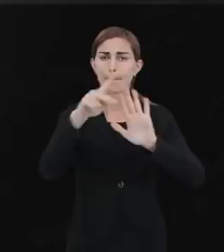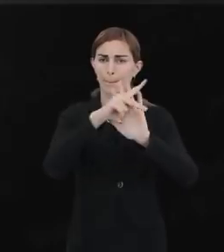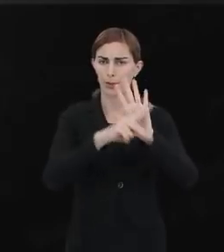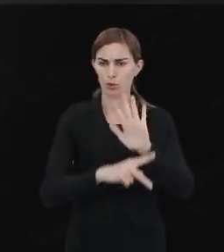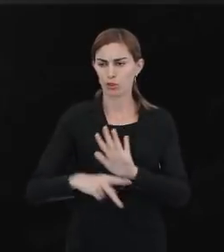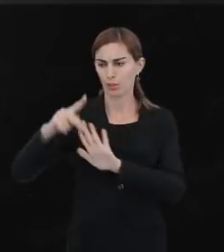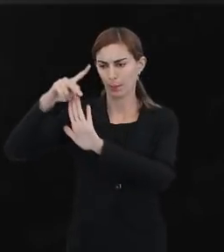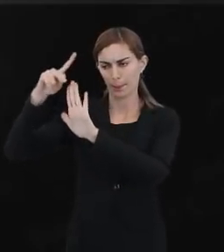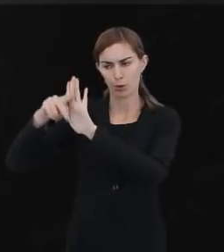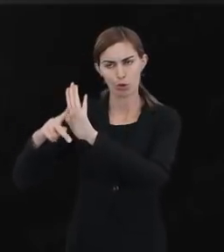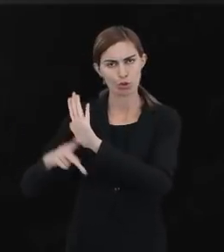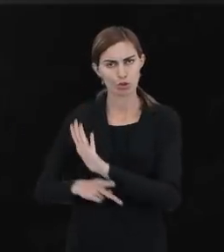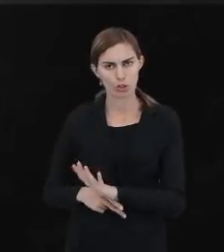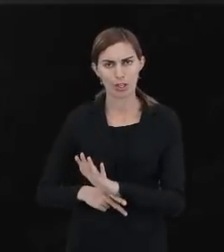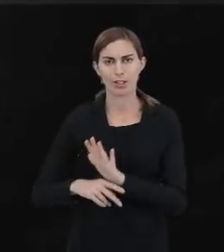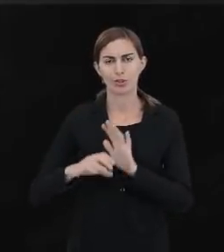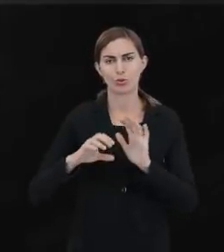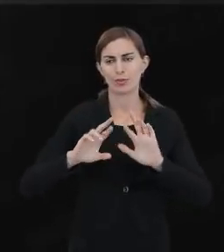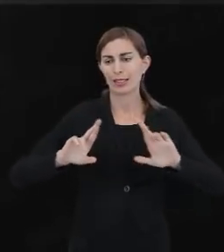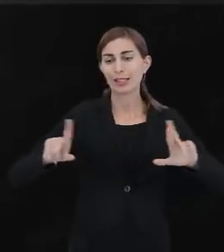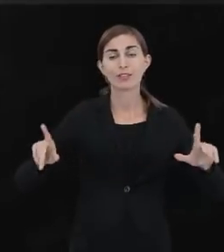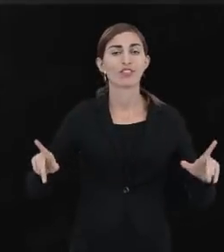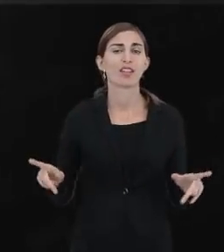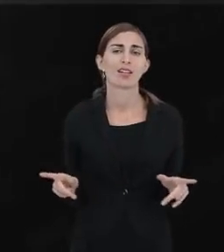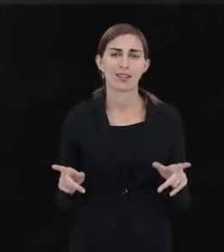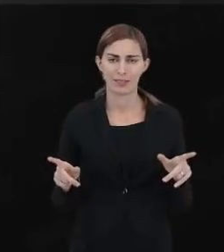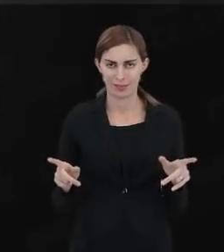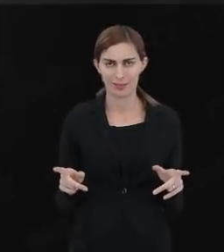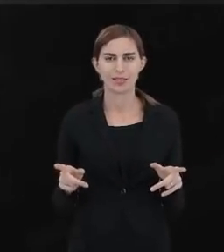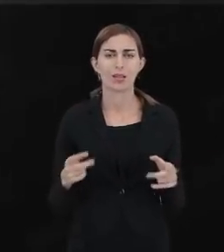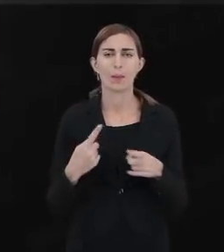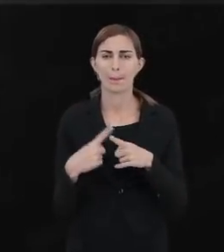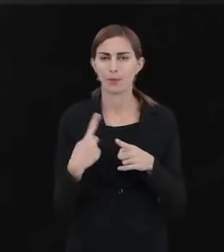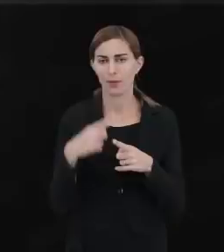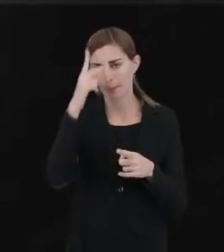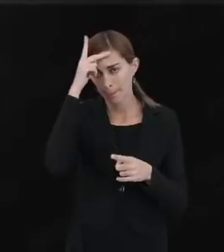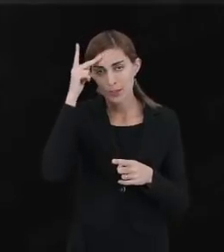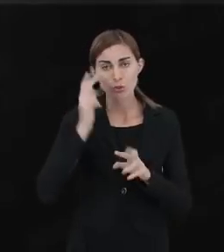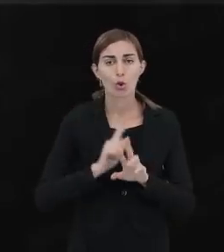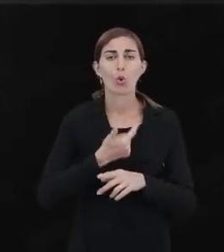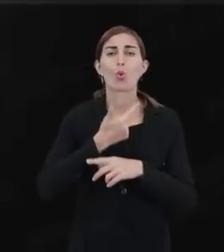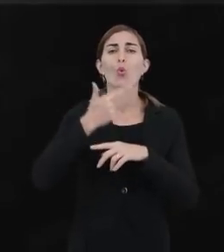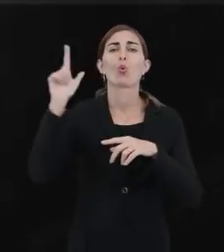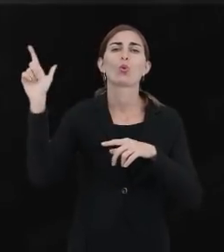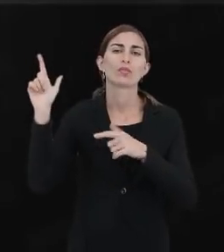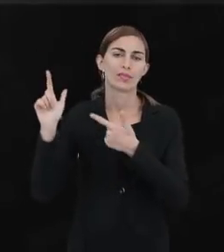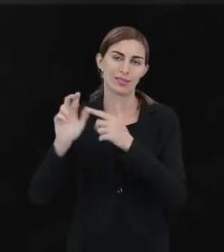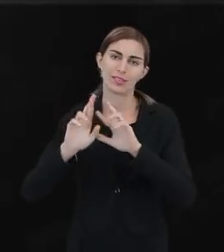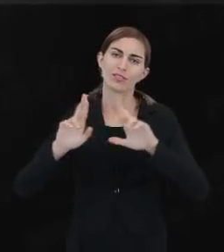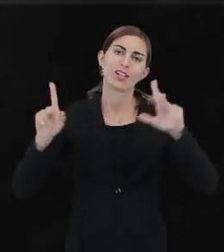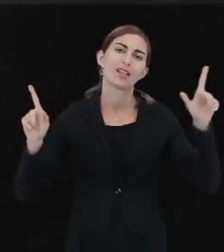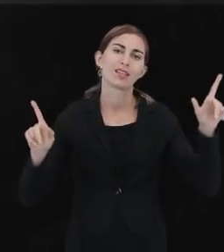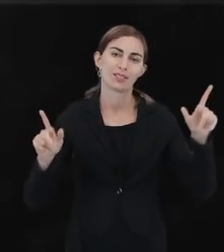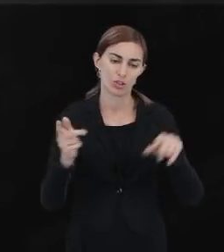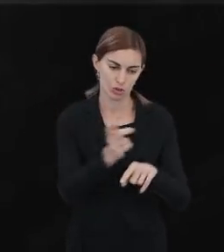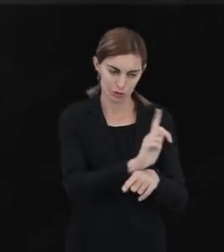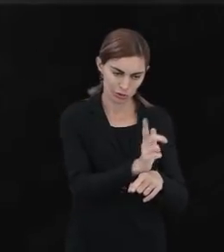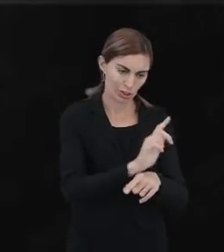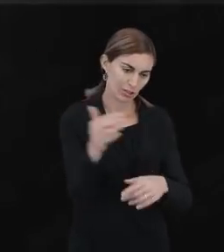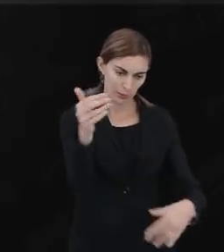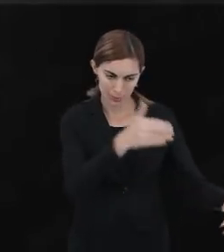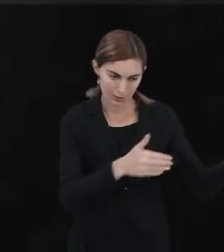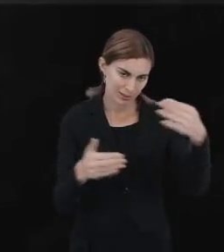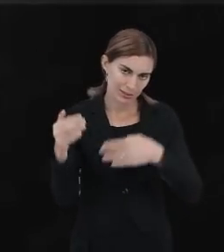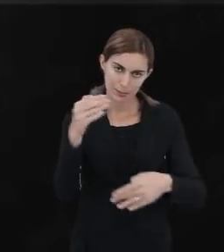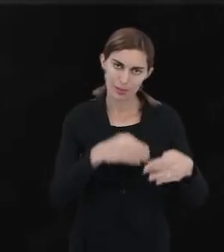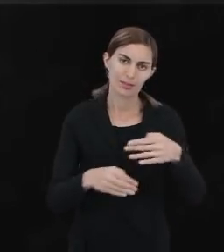pedagógicos e currículos diferenciados porque as pessoas são ultras então a gestão participativa